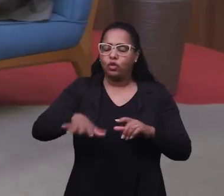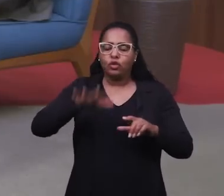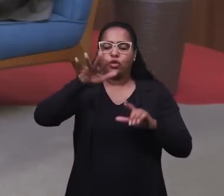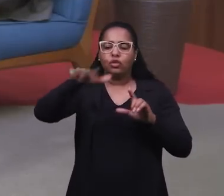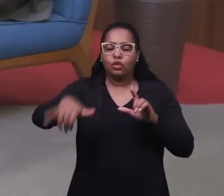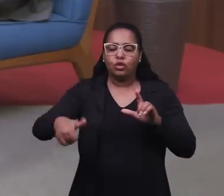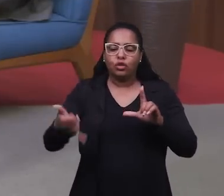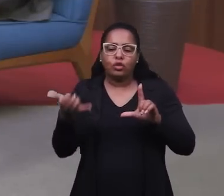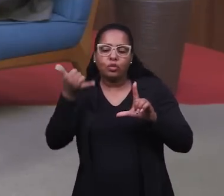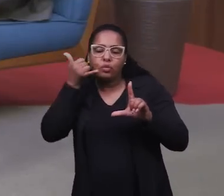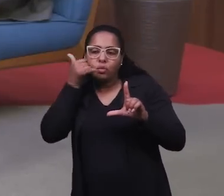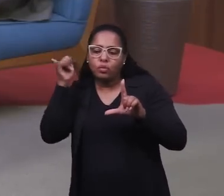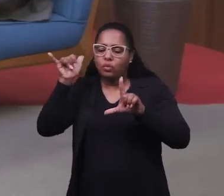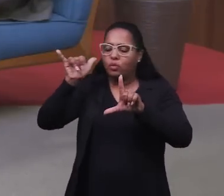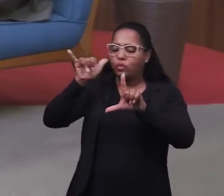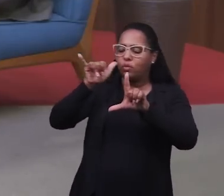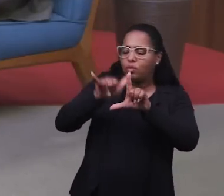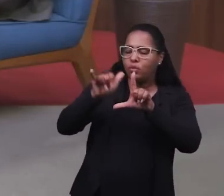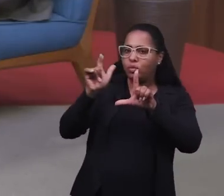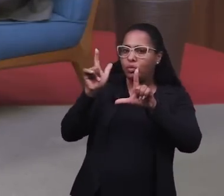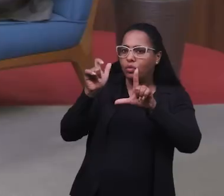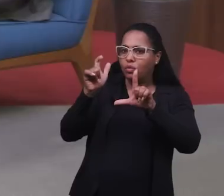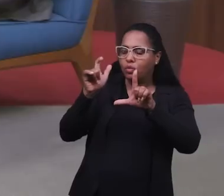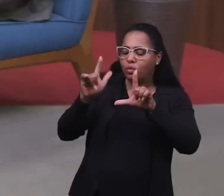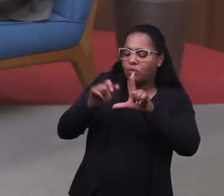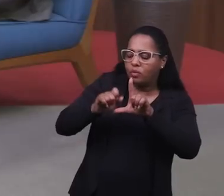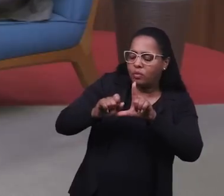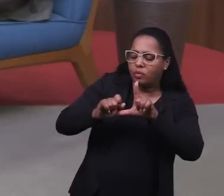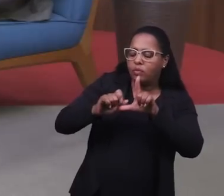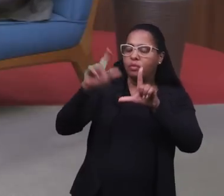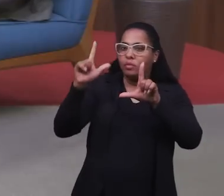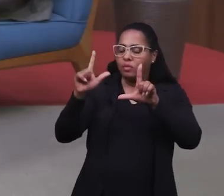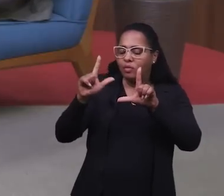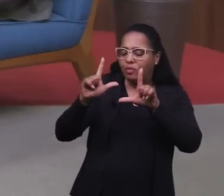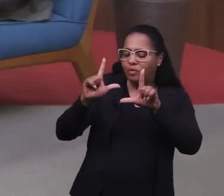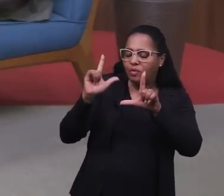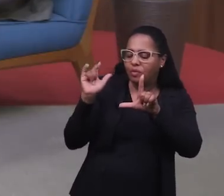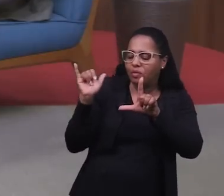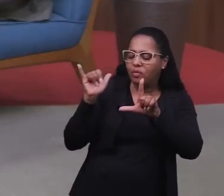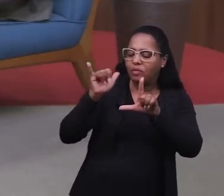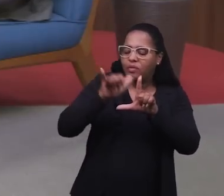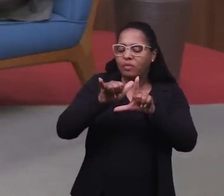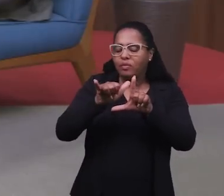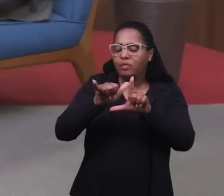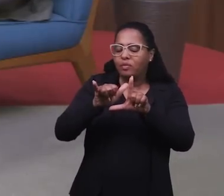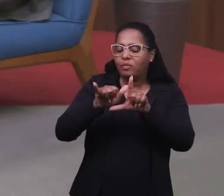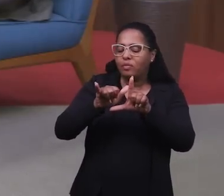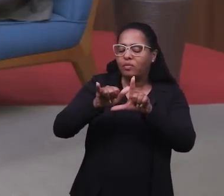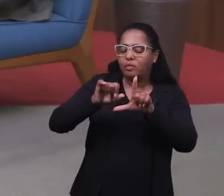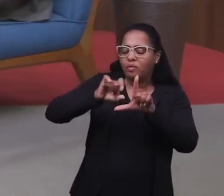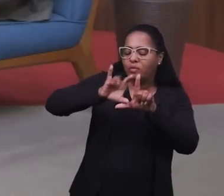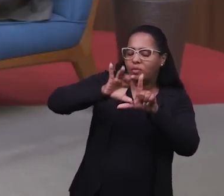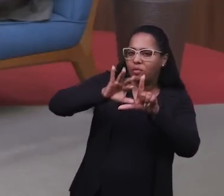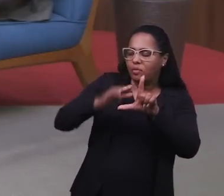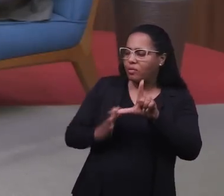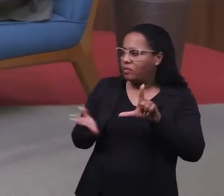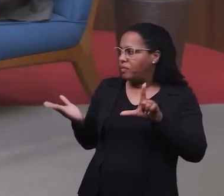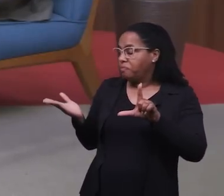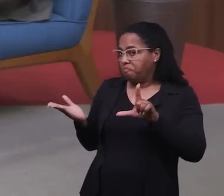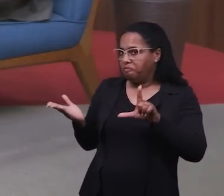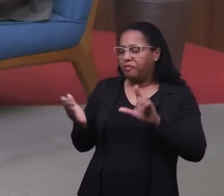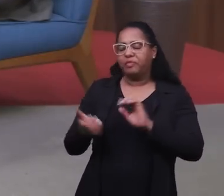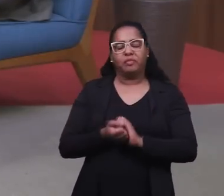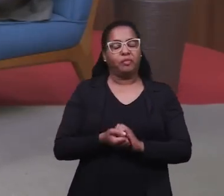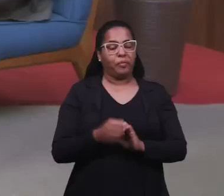apenas você apontar a câmera do seu celular, você abre lá a câmera do seu celular, como se você fosse fazer uma fotografia, e aponta para esse QR Code que está aparecendo